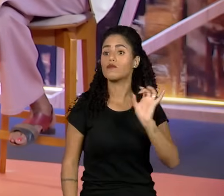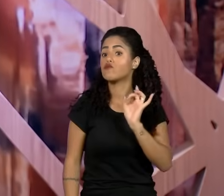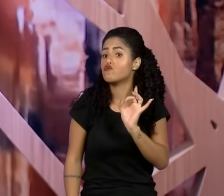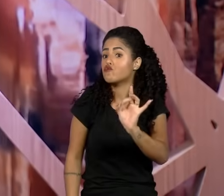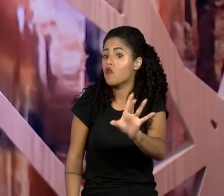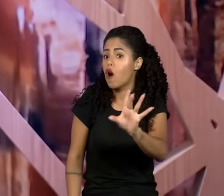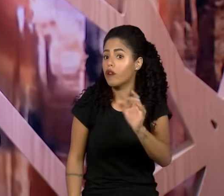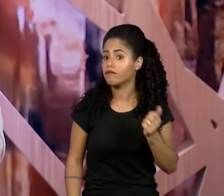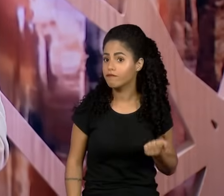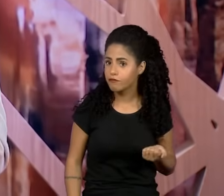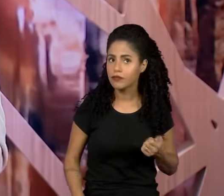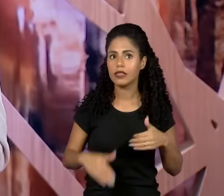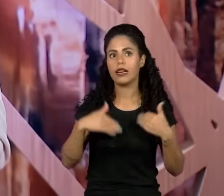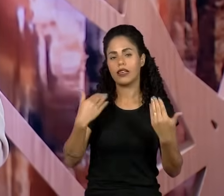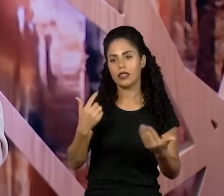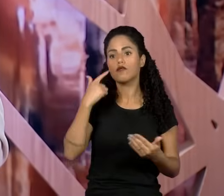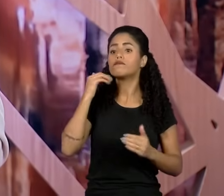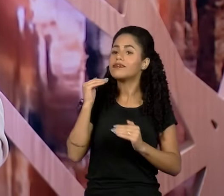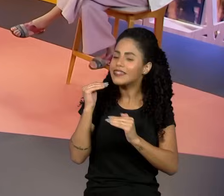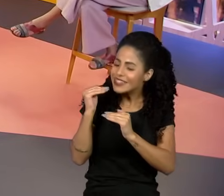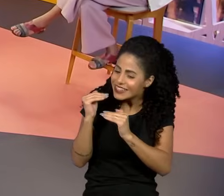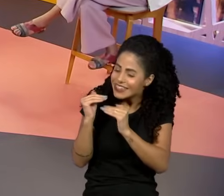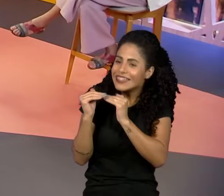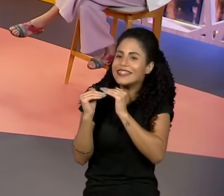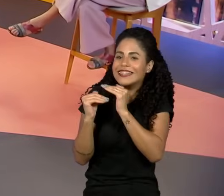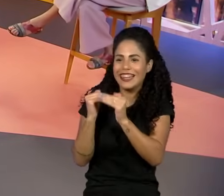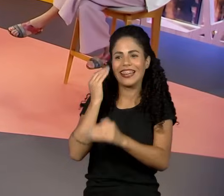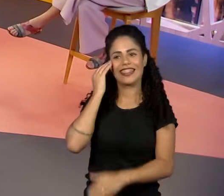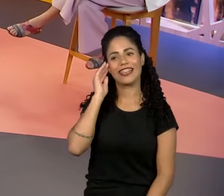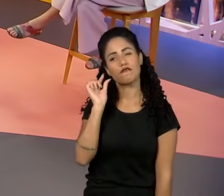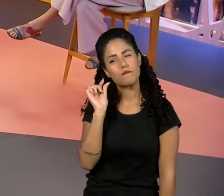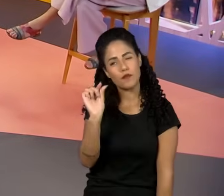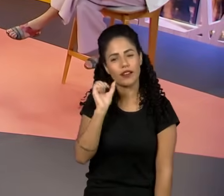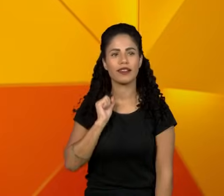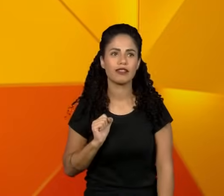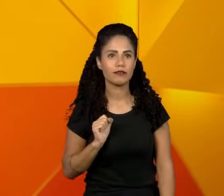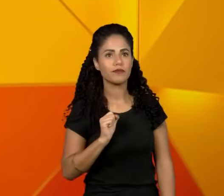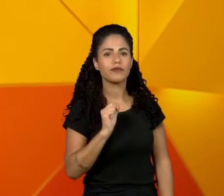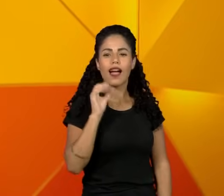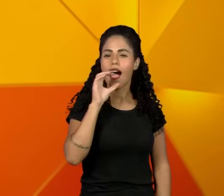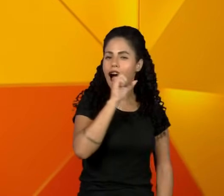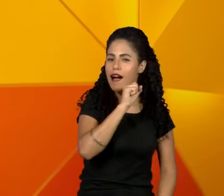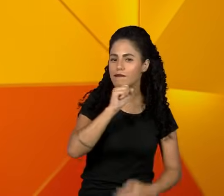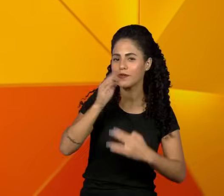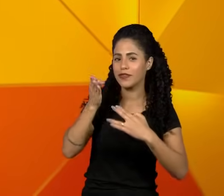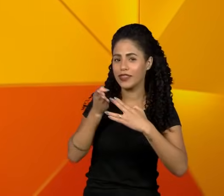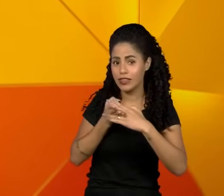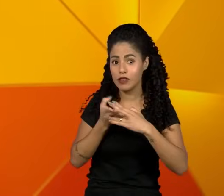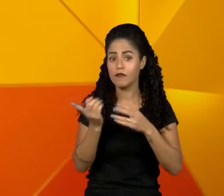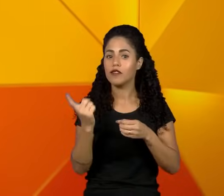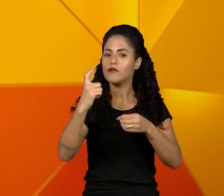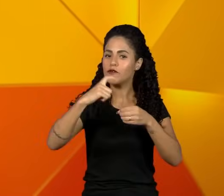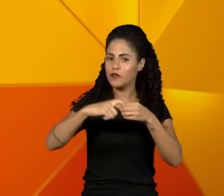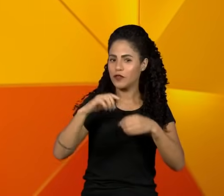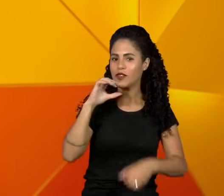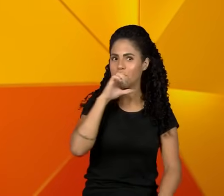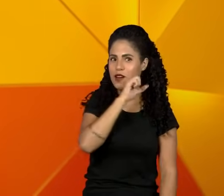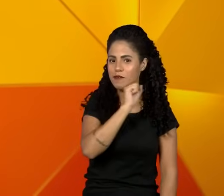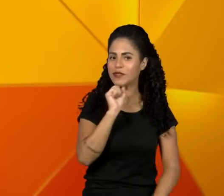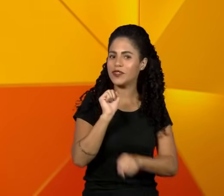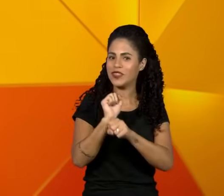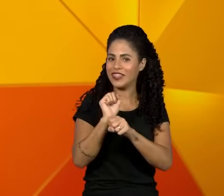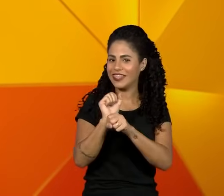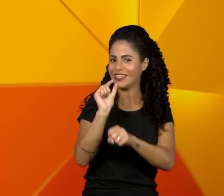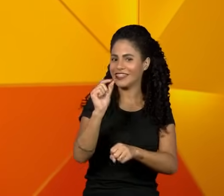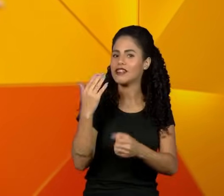nacional. Então é isso, estamos avançando. Eu vou precisar sair um pouquinho, fazer uma pausa, mas daqui a pouco eu volto, porque a